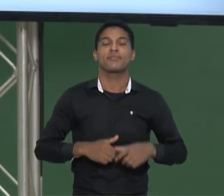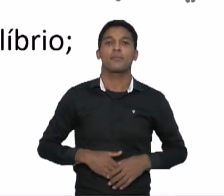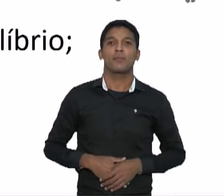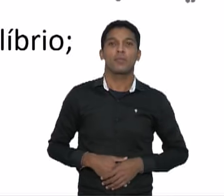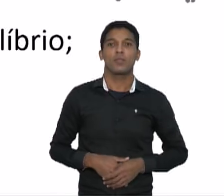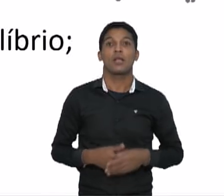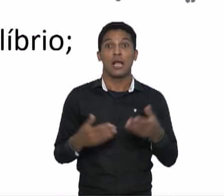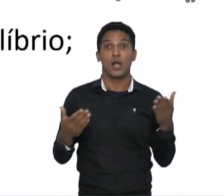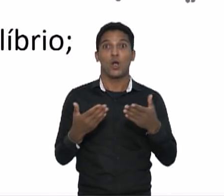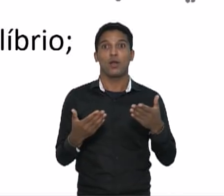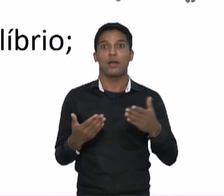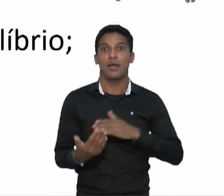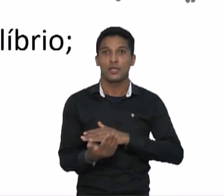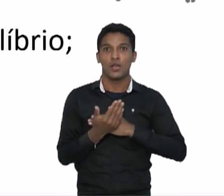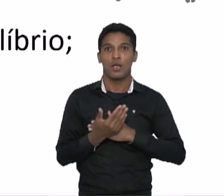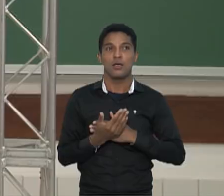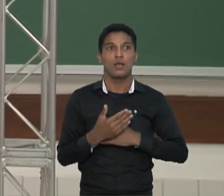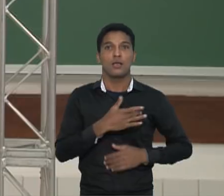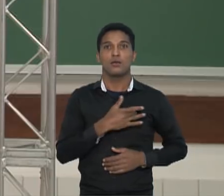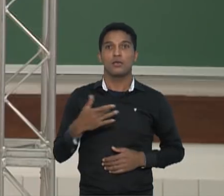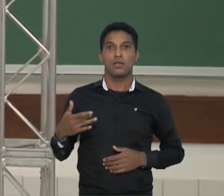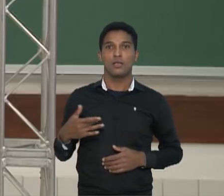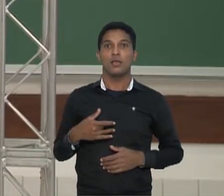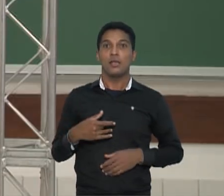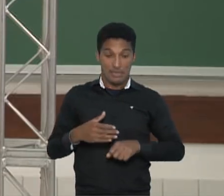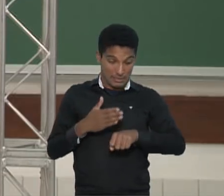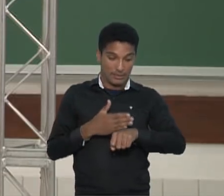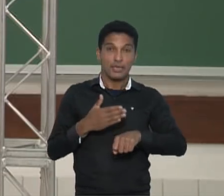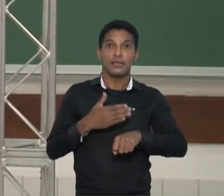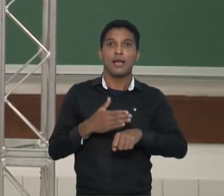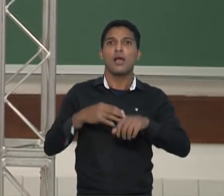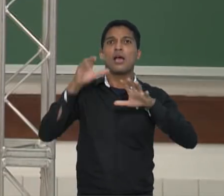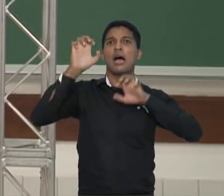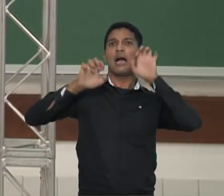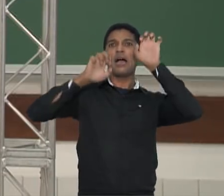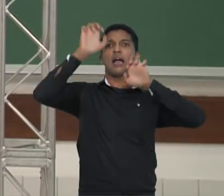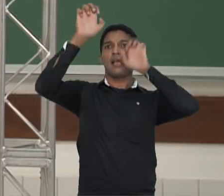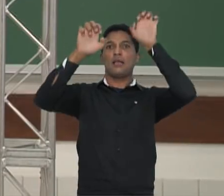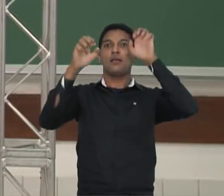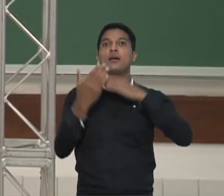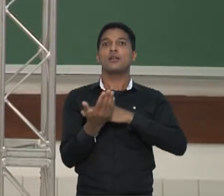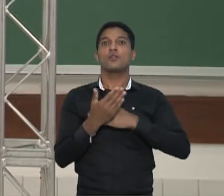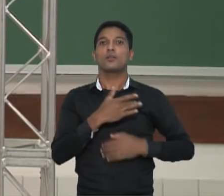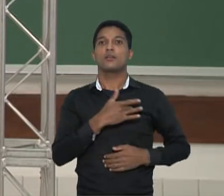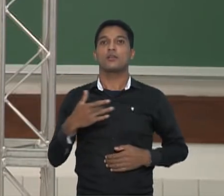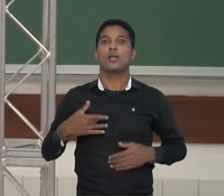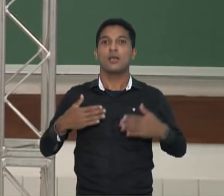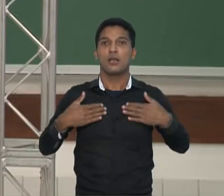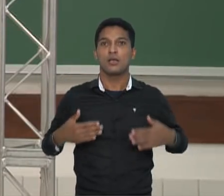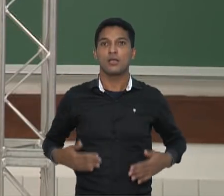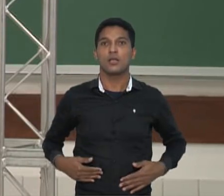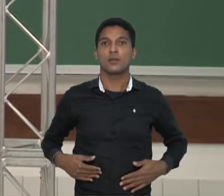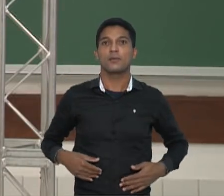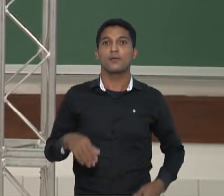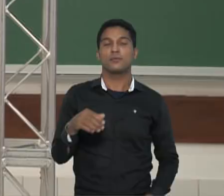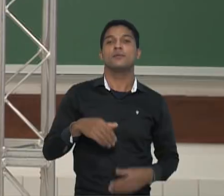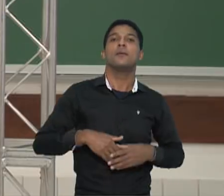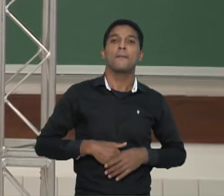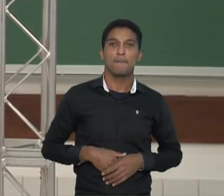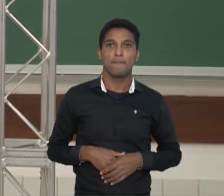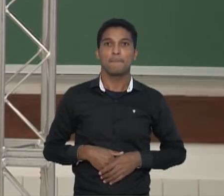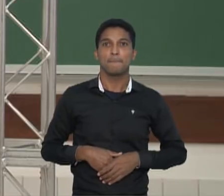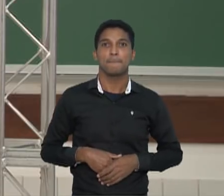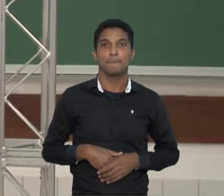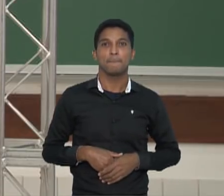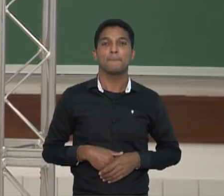Benefícios físicos. O que a prática da escalada pode trazer de benefício físico